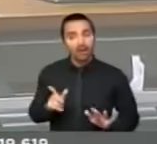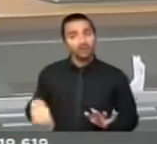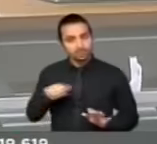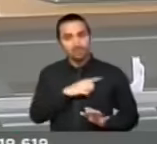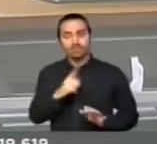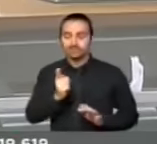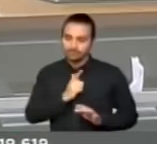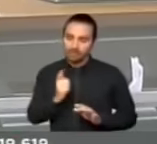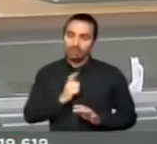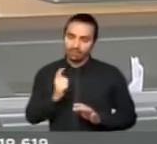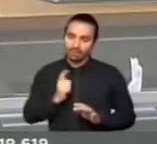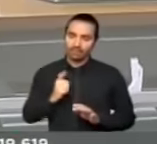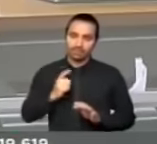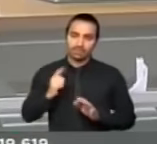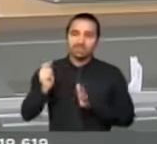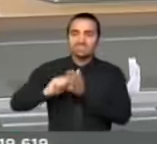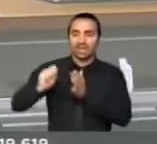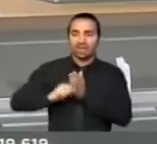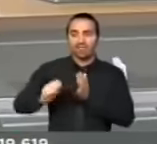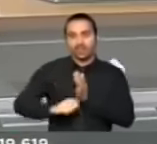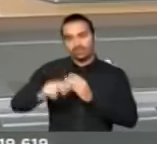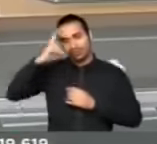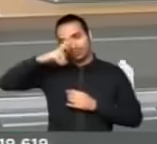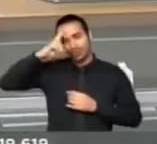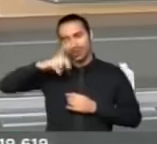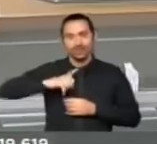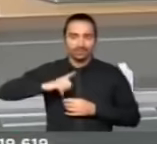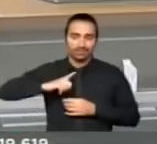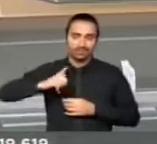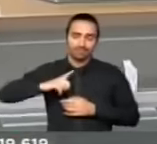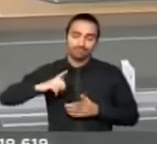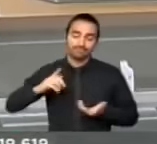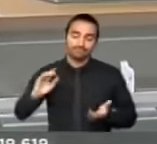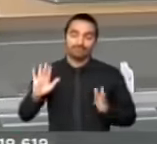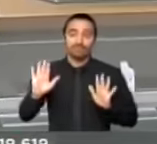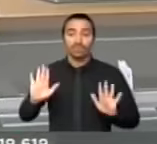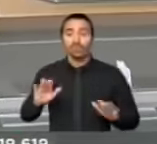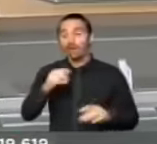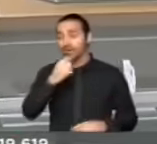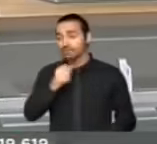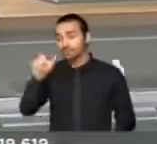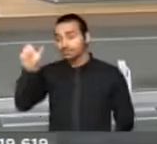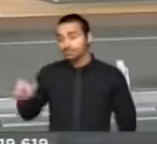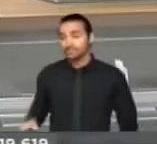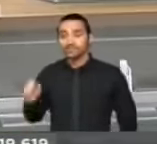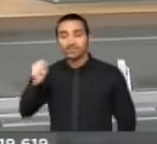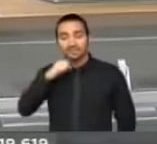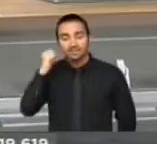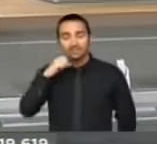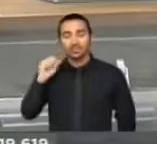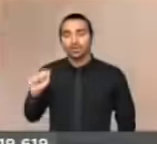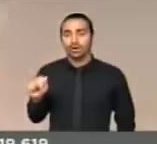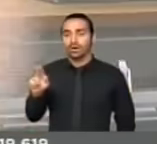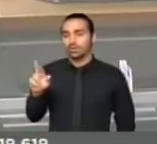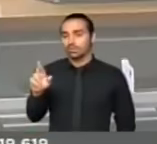história. E essa questão é a seguinte, quando o senador Auro Moura